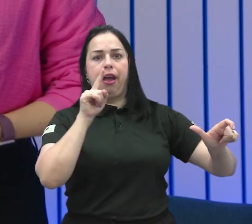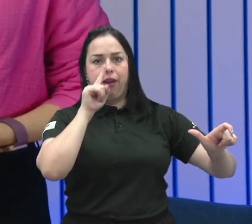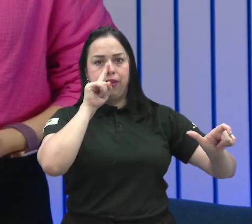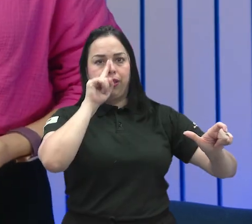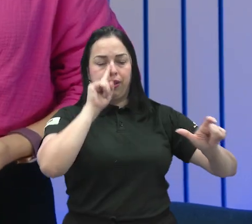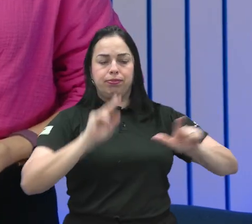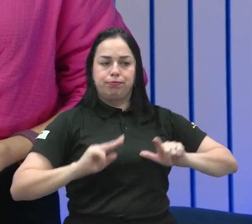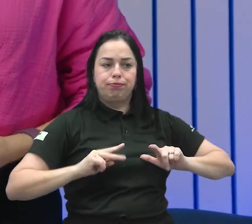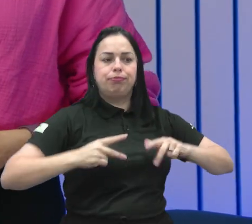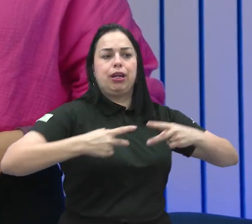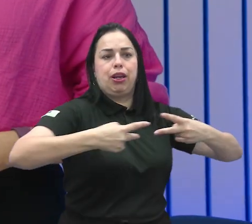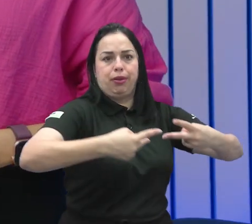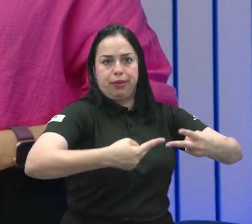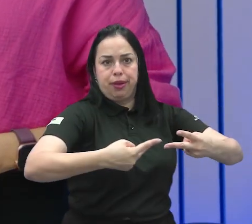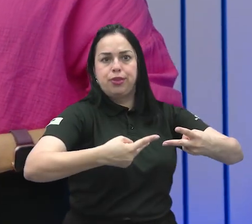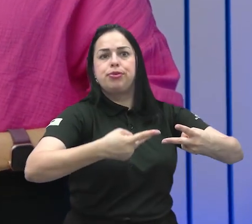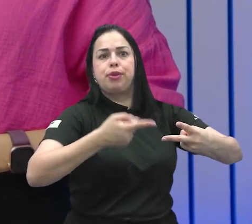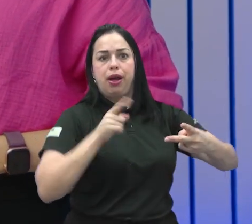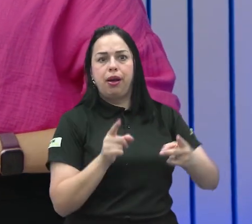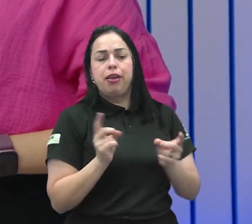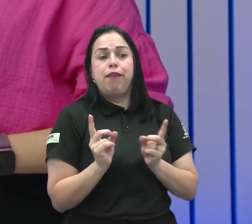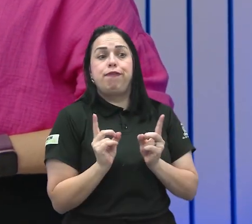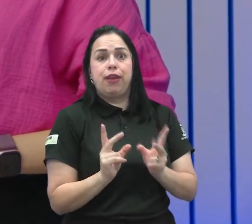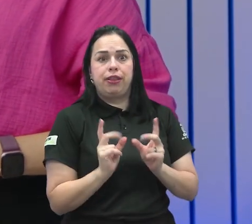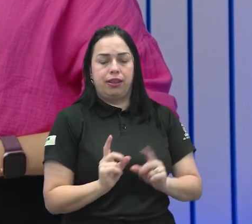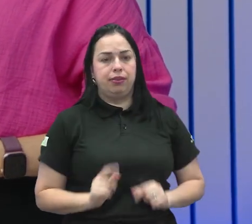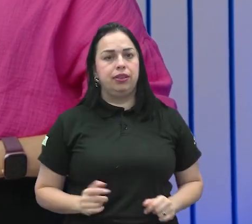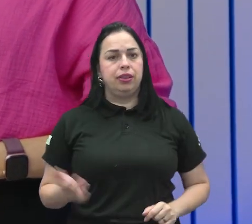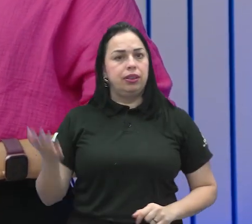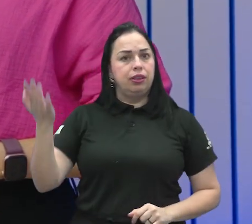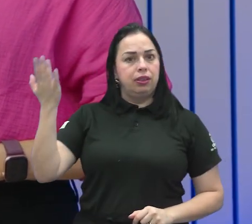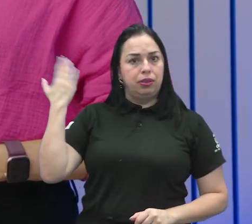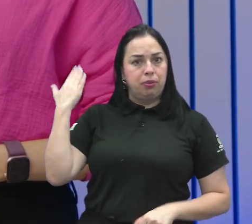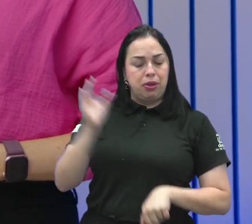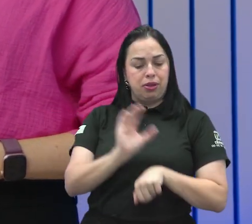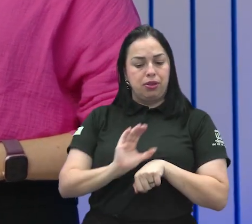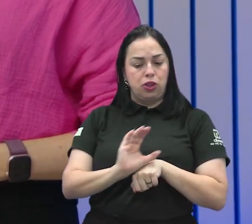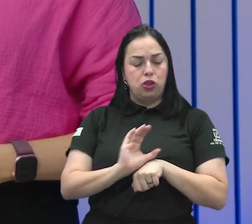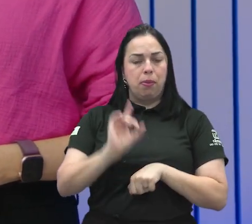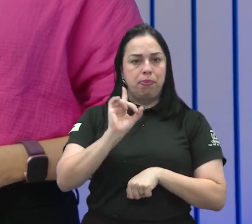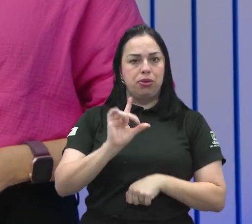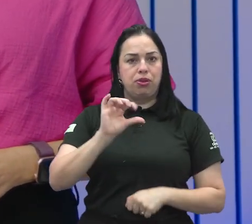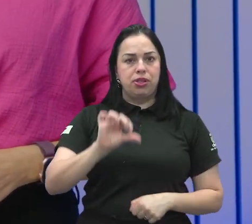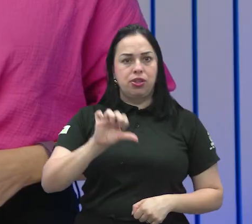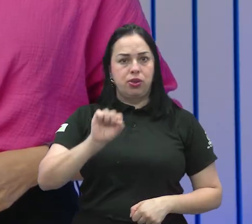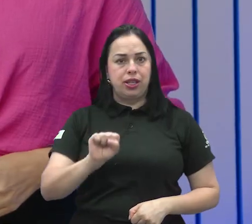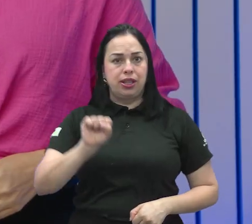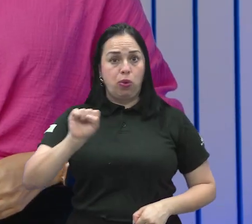de milhares de pessoas em risco. É verdade, Érica. Antes da Constituição de